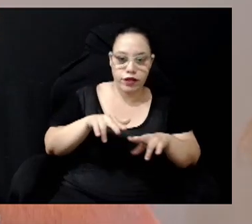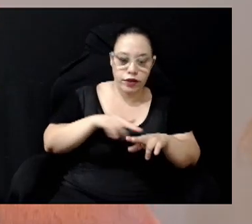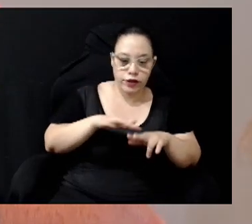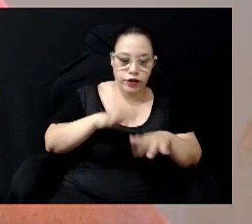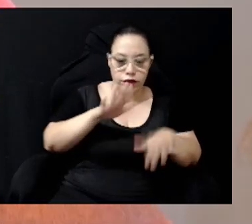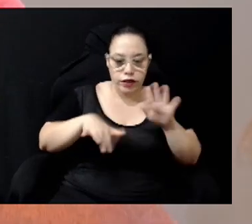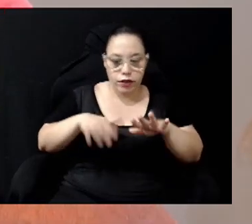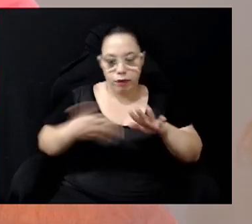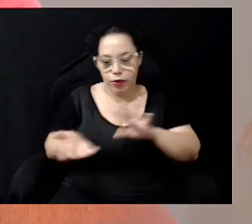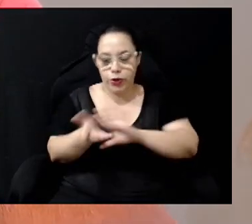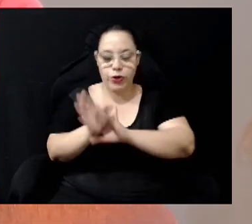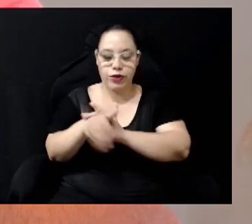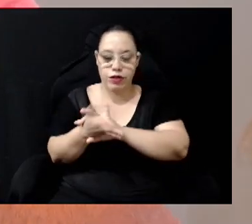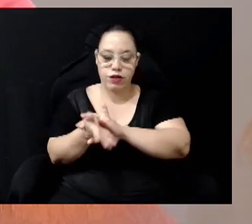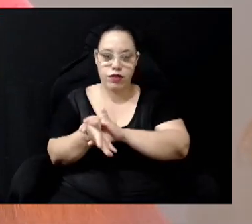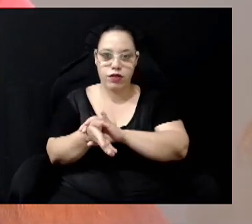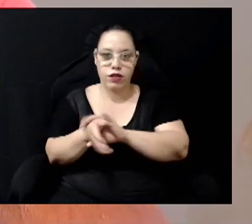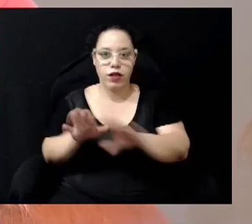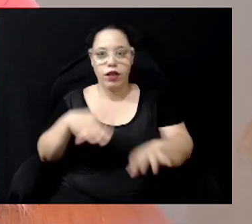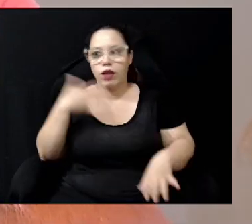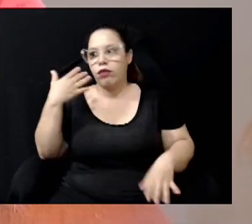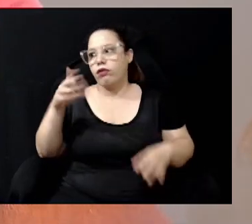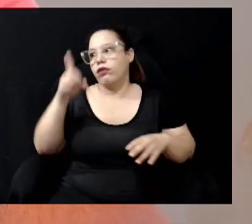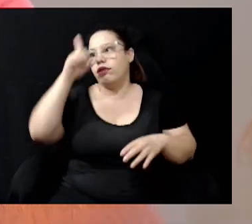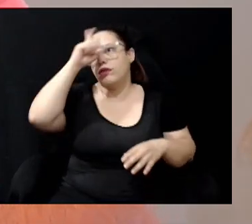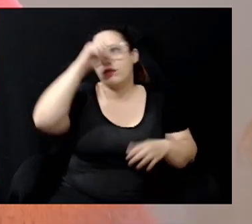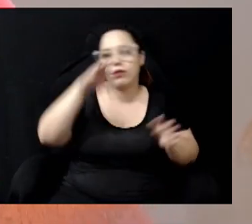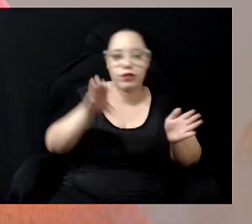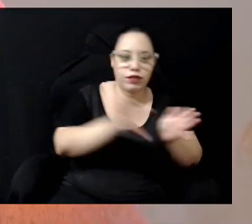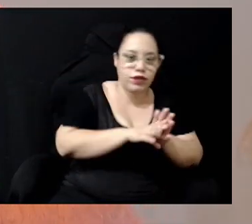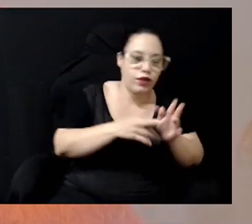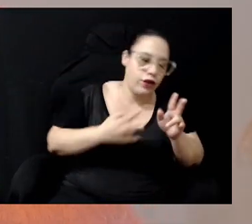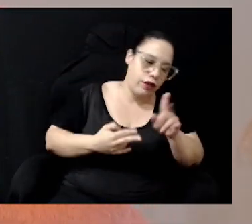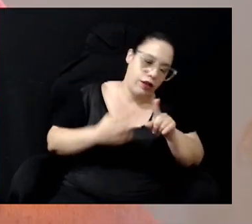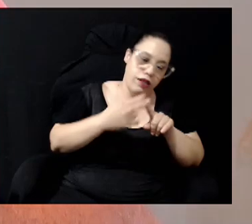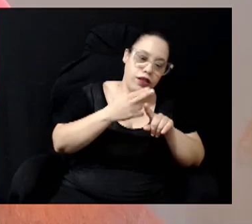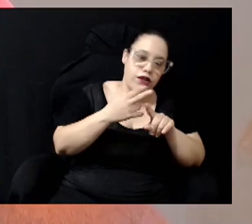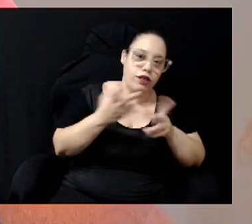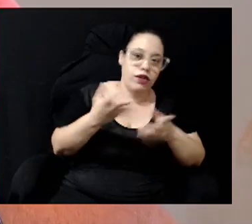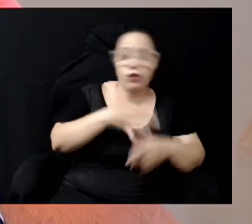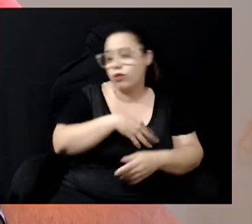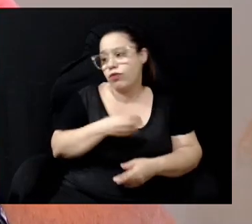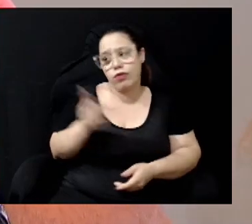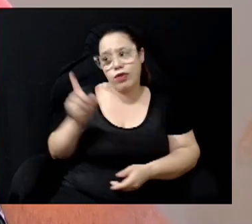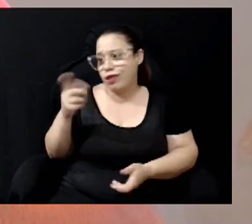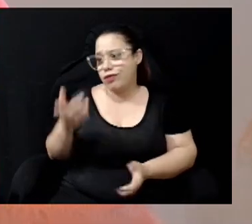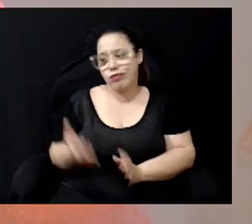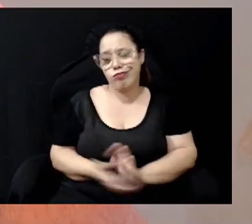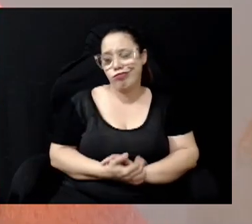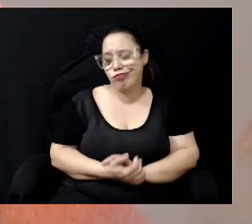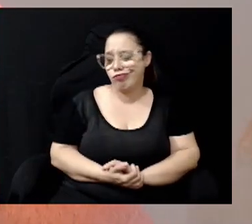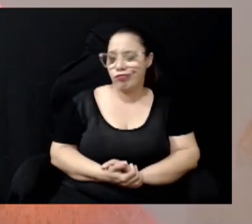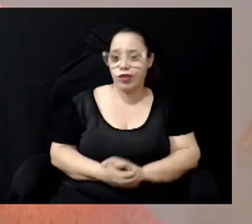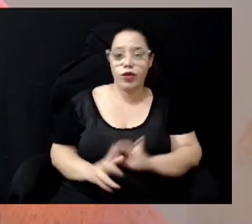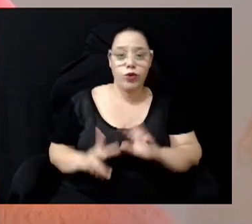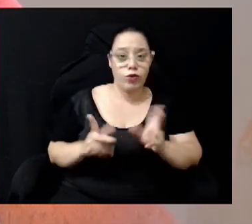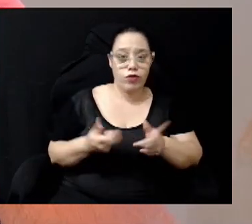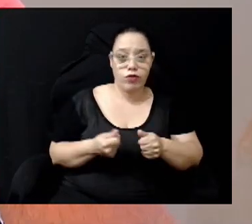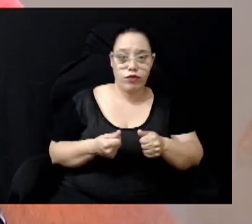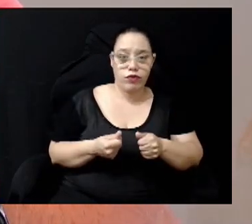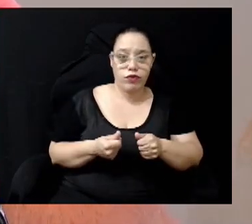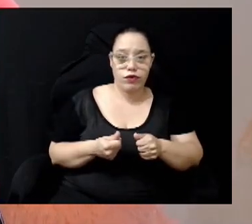foi para o hospital, fazer cirurgia, é como se fosse um filho mesmo, né? E hoje é tudo, né? O animal agora ela